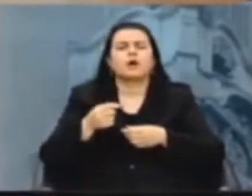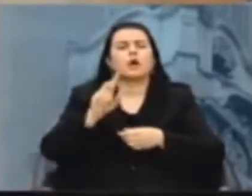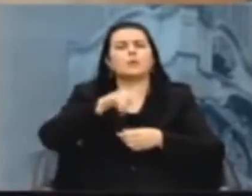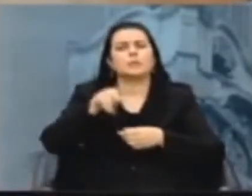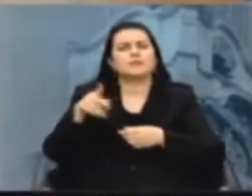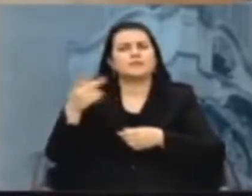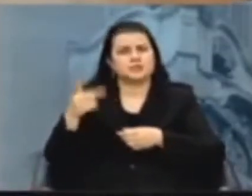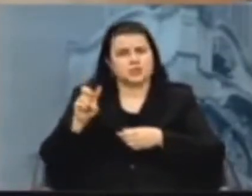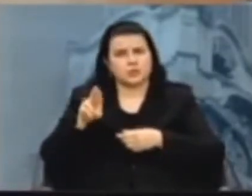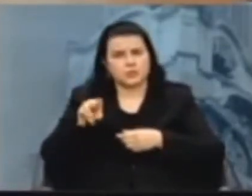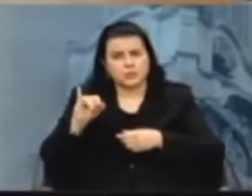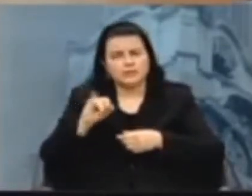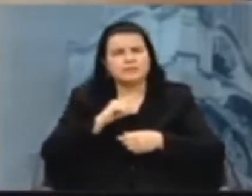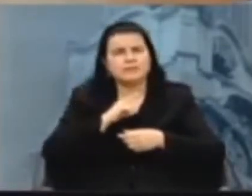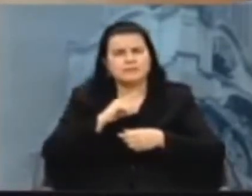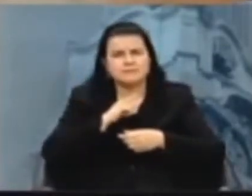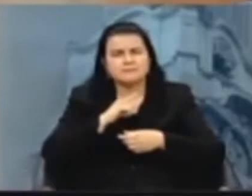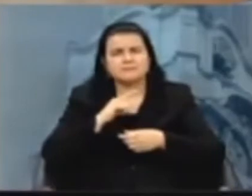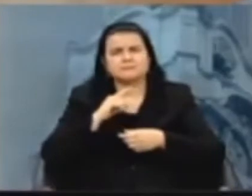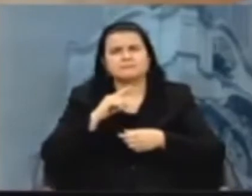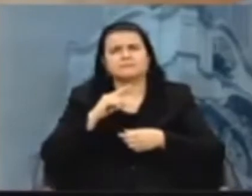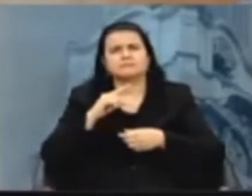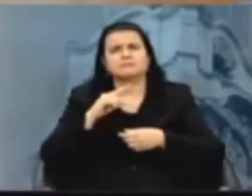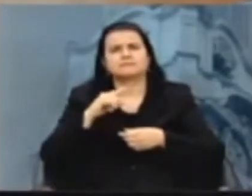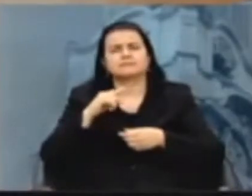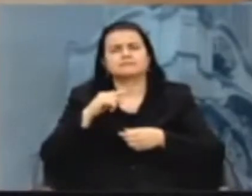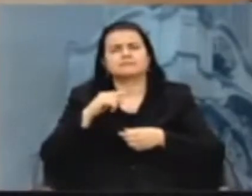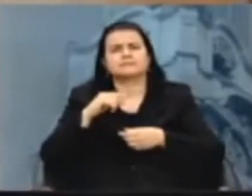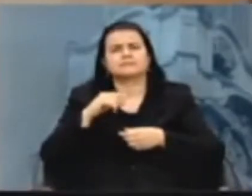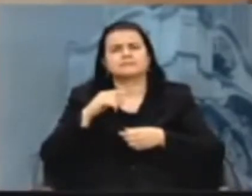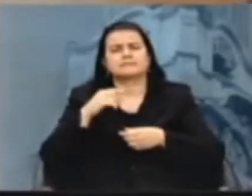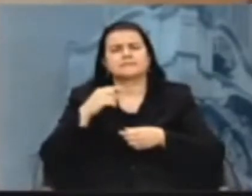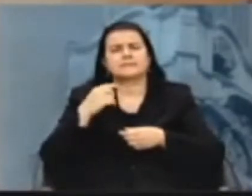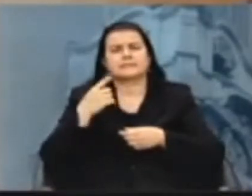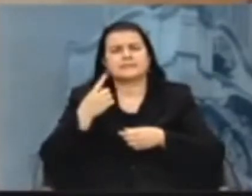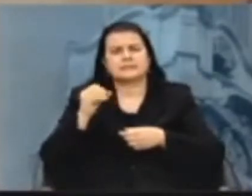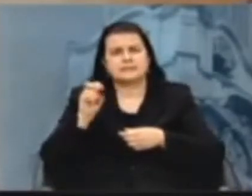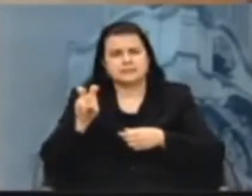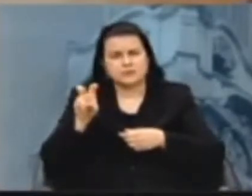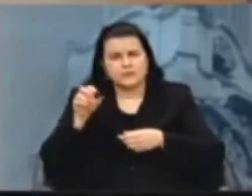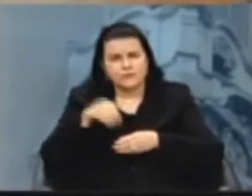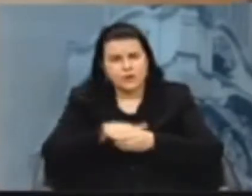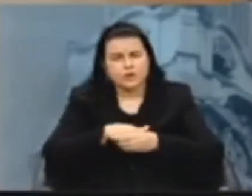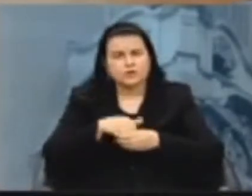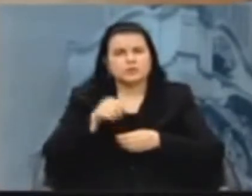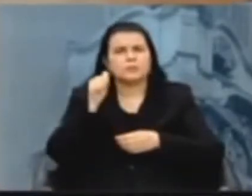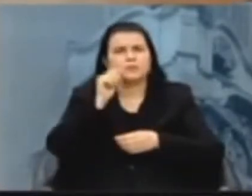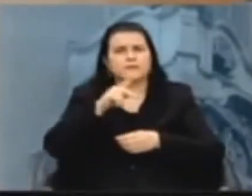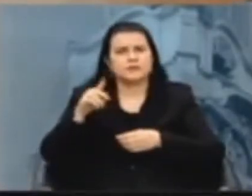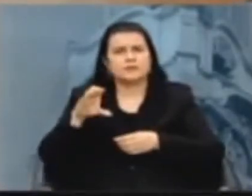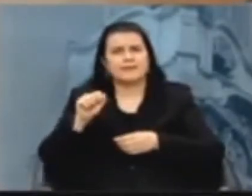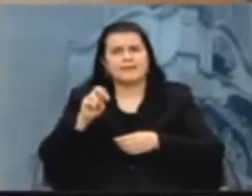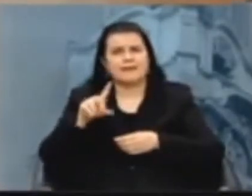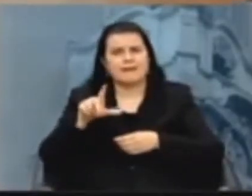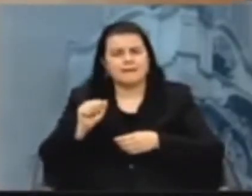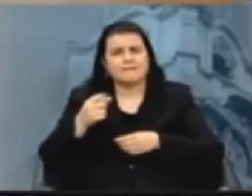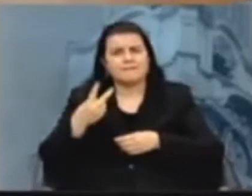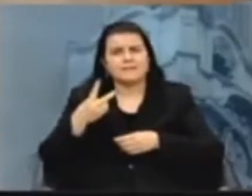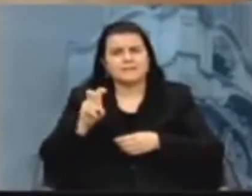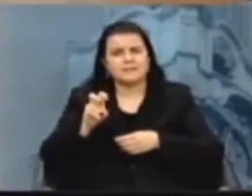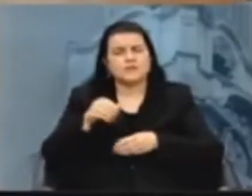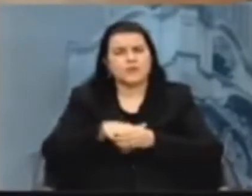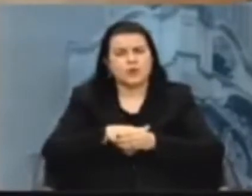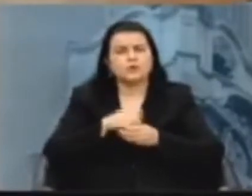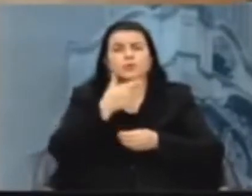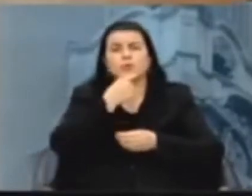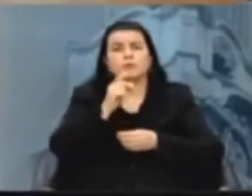votos, a professora Carla Maria, 29 votos, e o professor Bulhões, 3 votos. 3